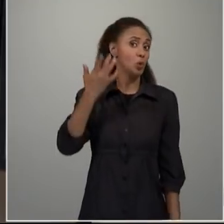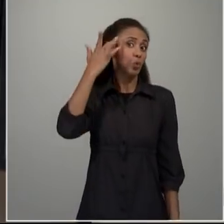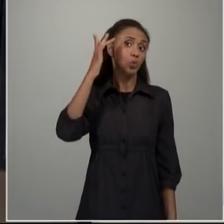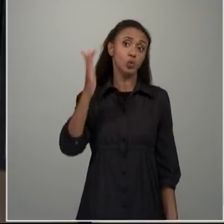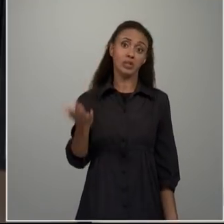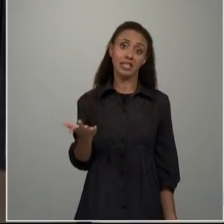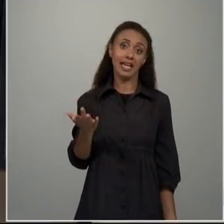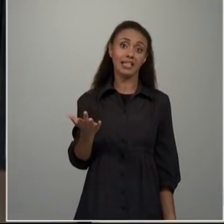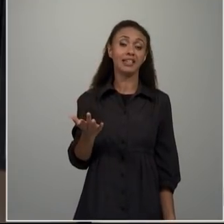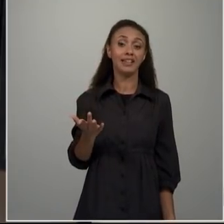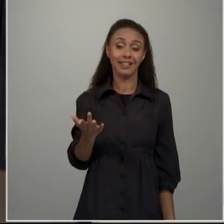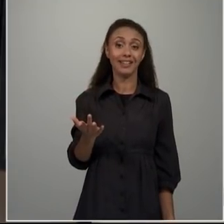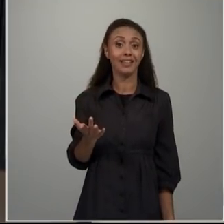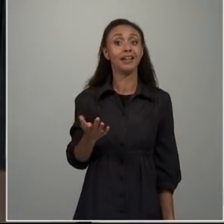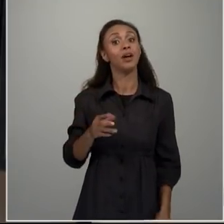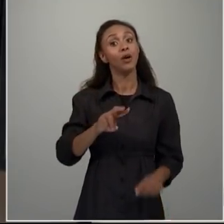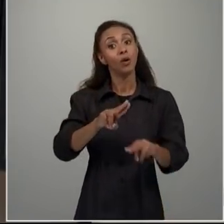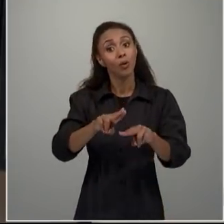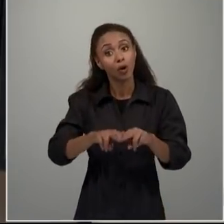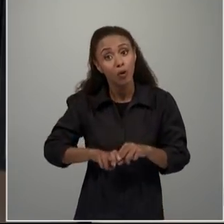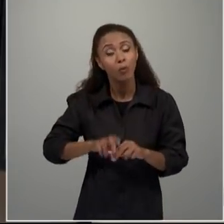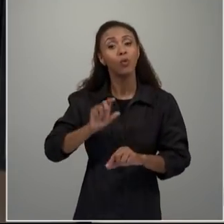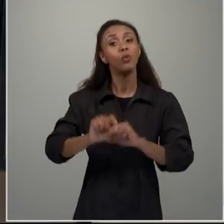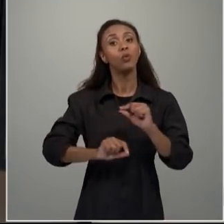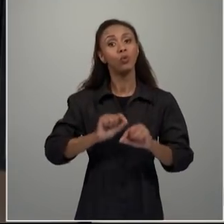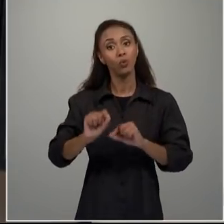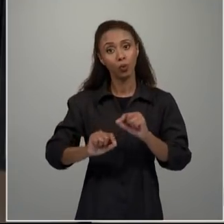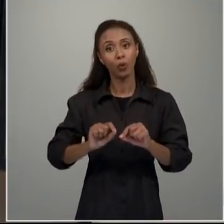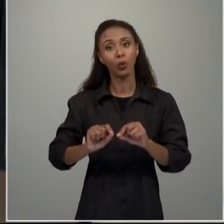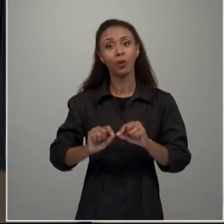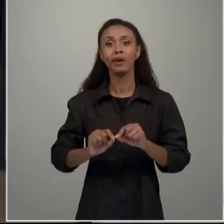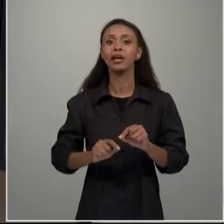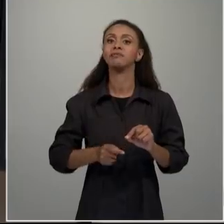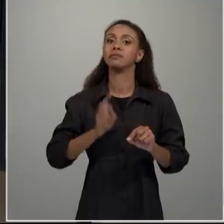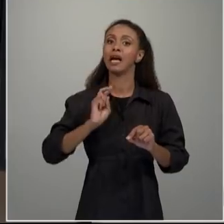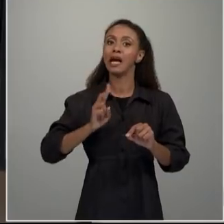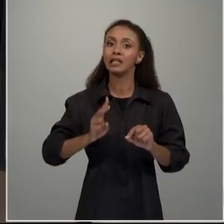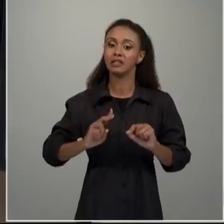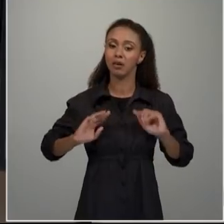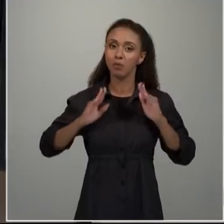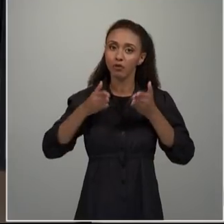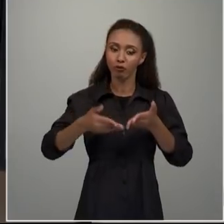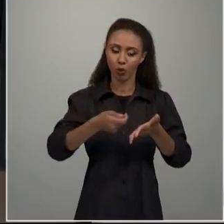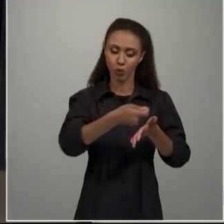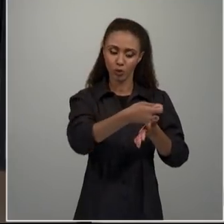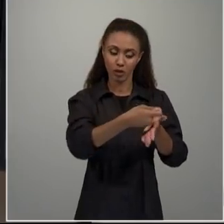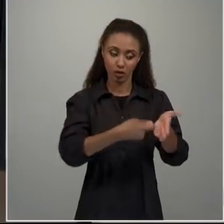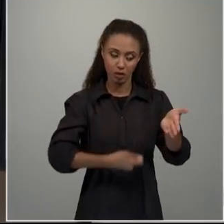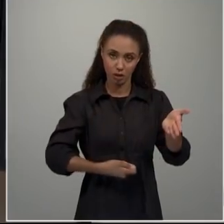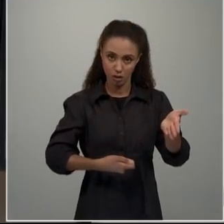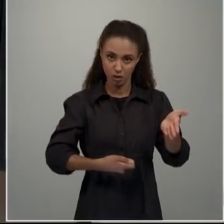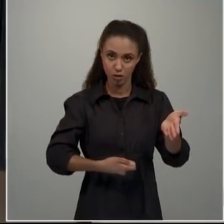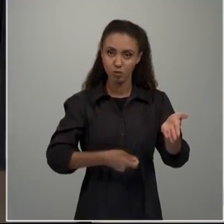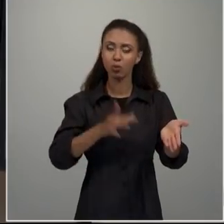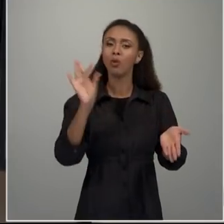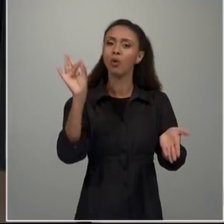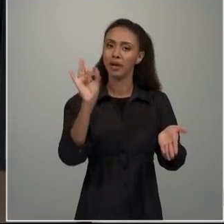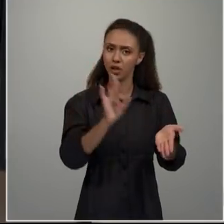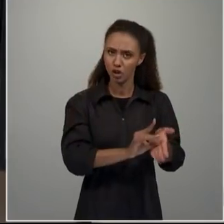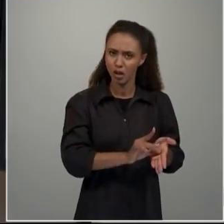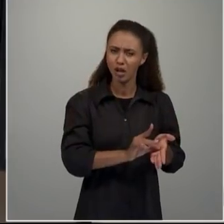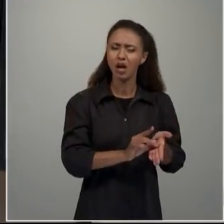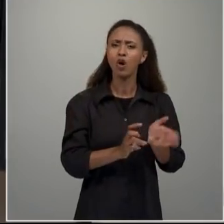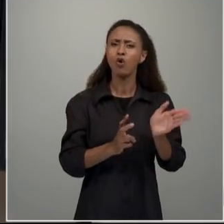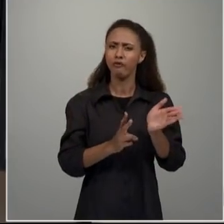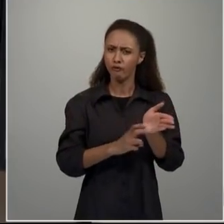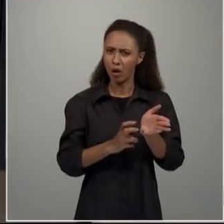essa idéia de trabalhar com textos que estão textos originais e tem um vocabulário muito